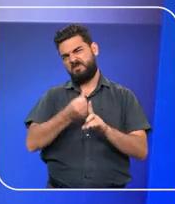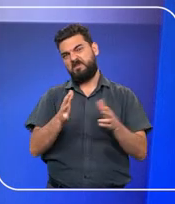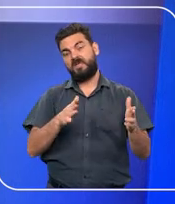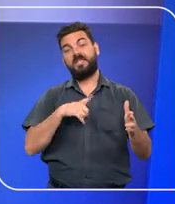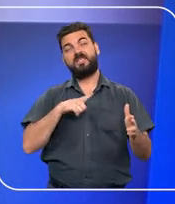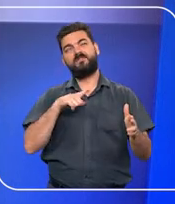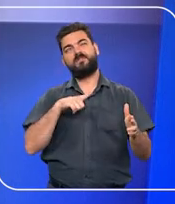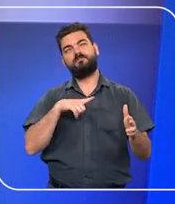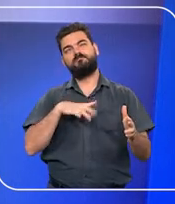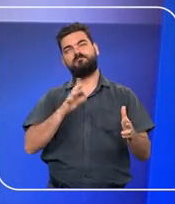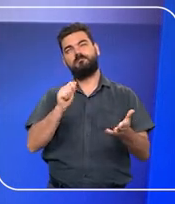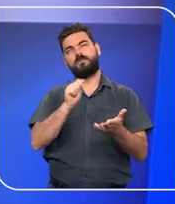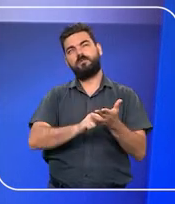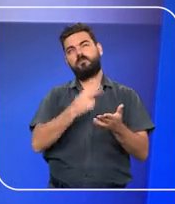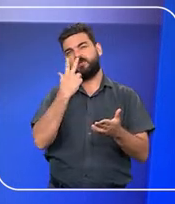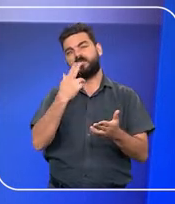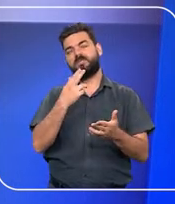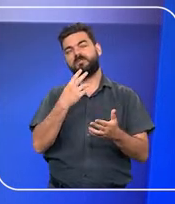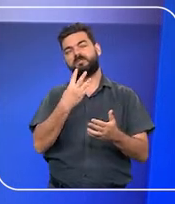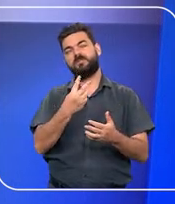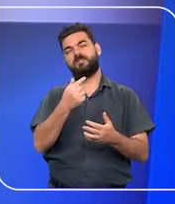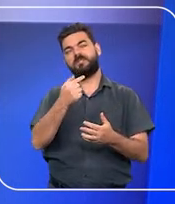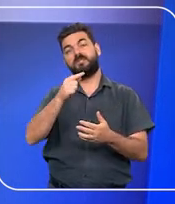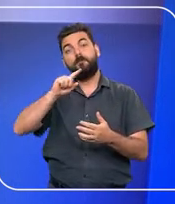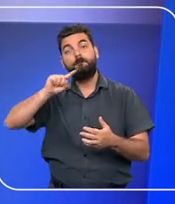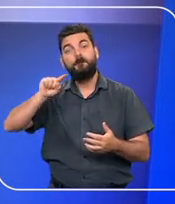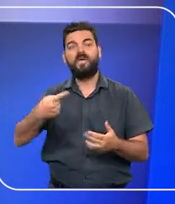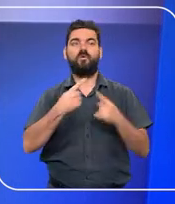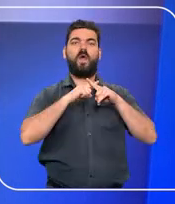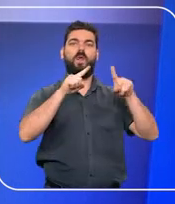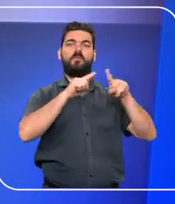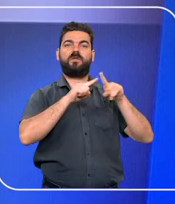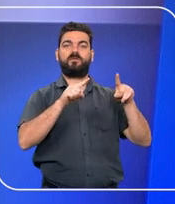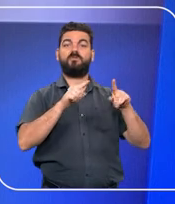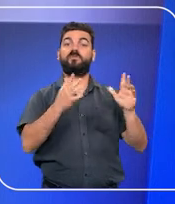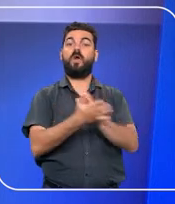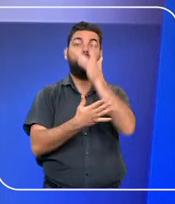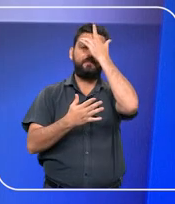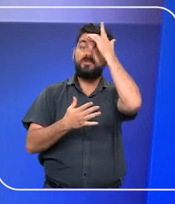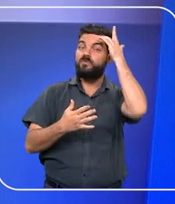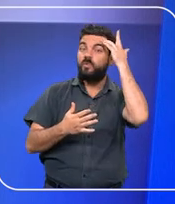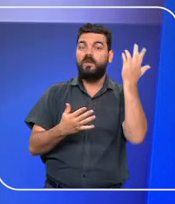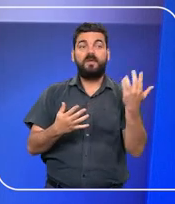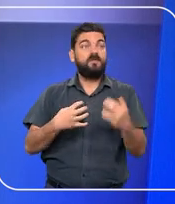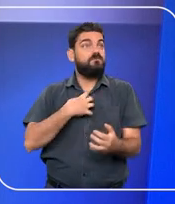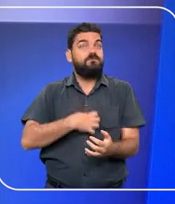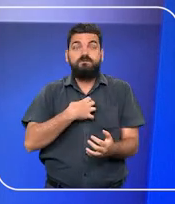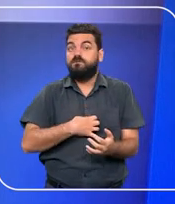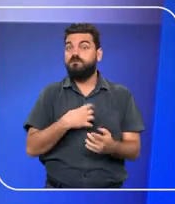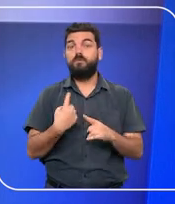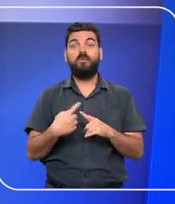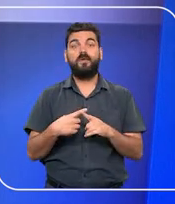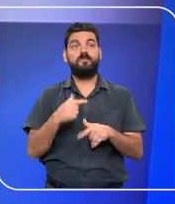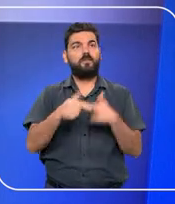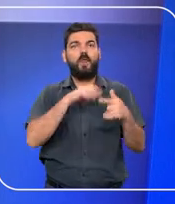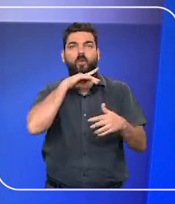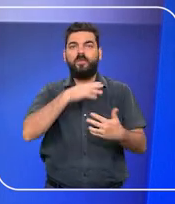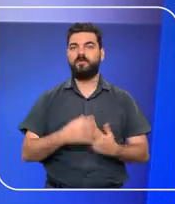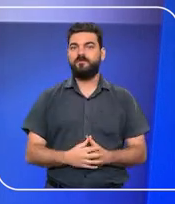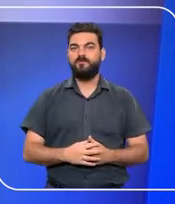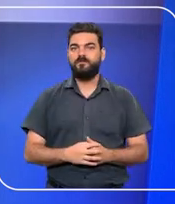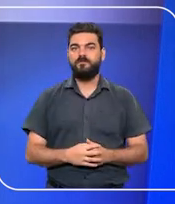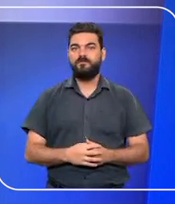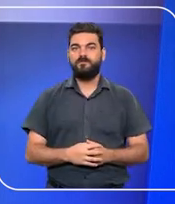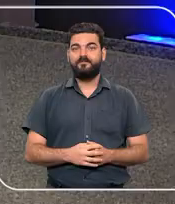deste ano já foram registradas mais de 37.000 reclamações de consumidores insatisfeitos com